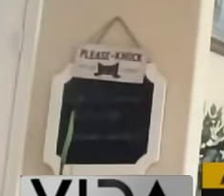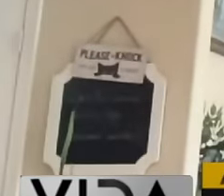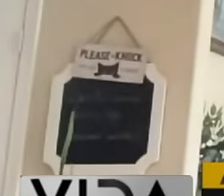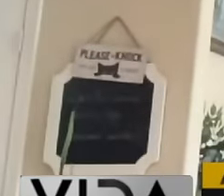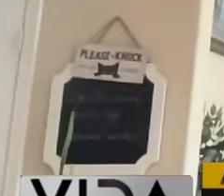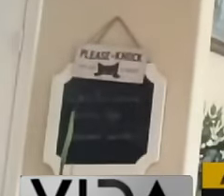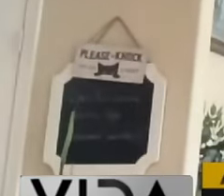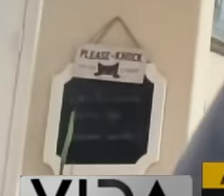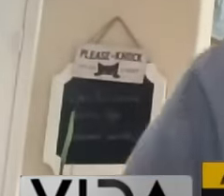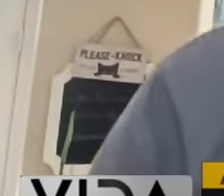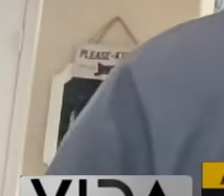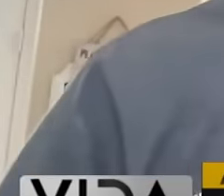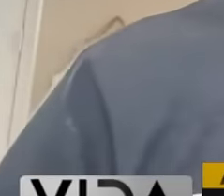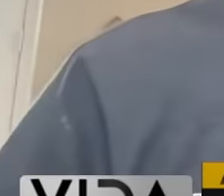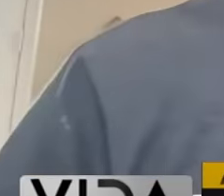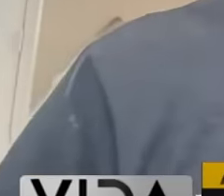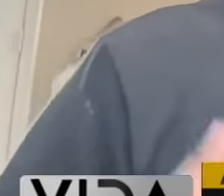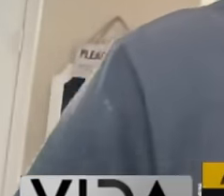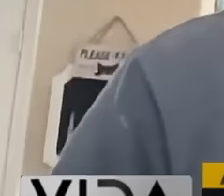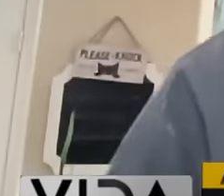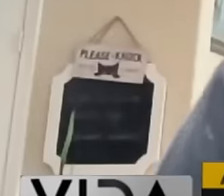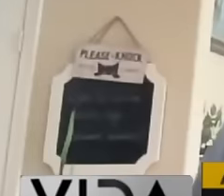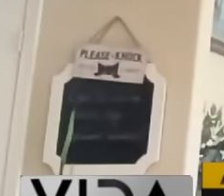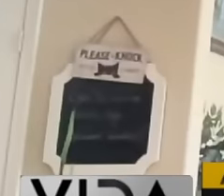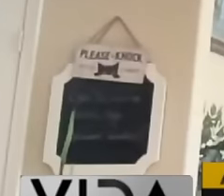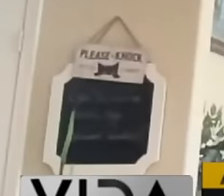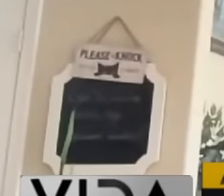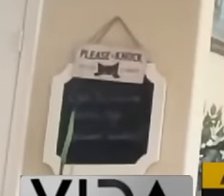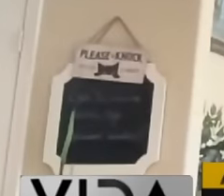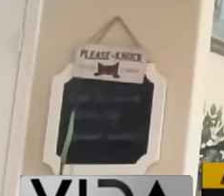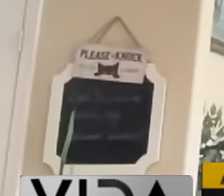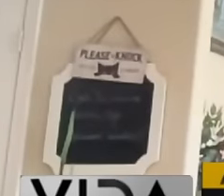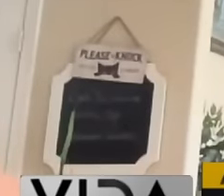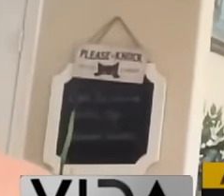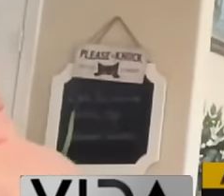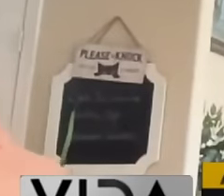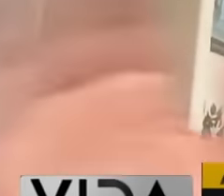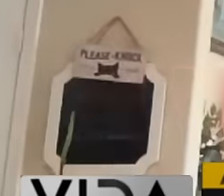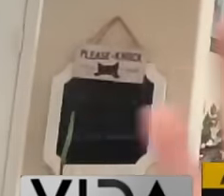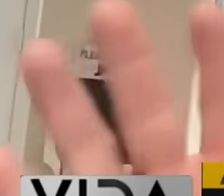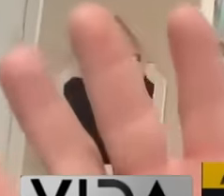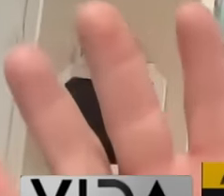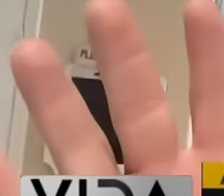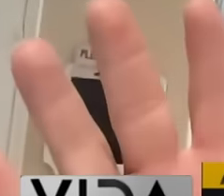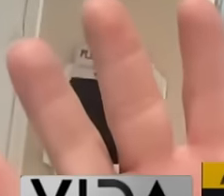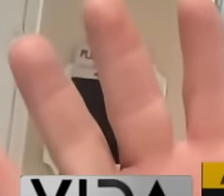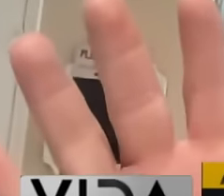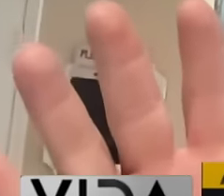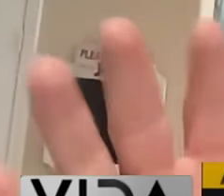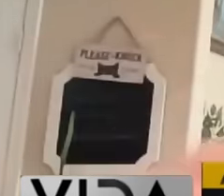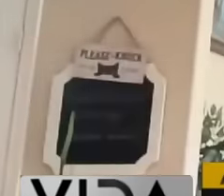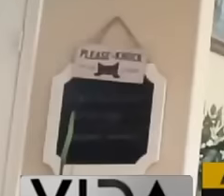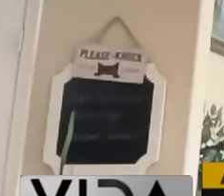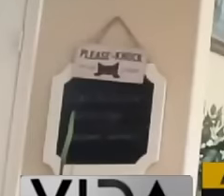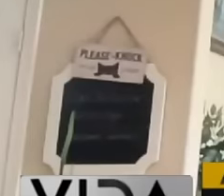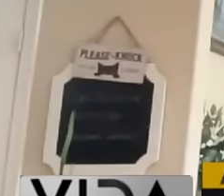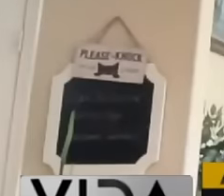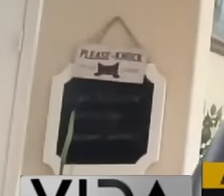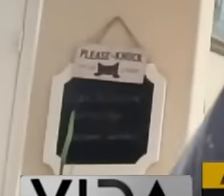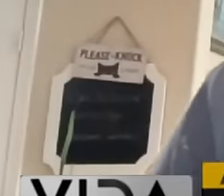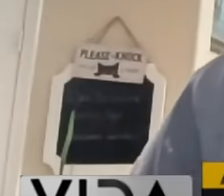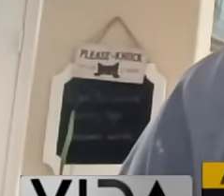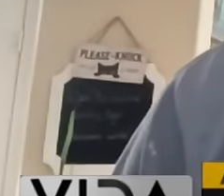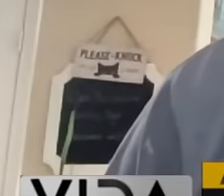ficar? Quanto tempo você vai ficar? Qual o motivo da sua visita? Pronto, é só isso. Cara, as perguntas